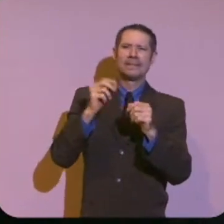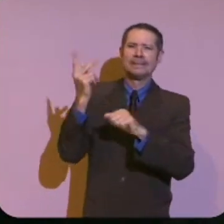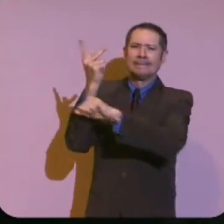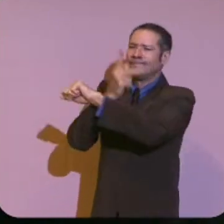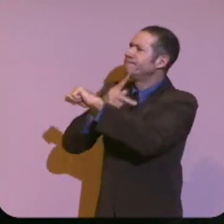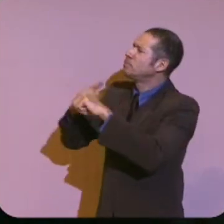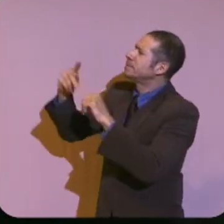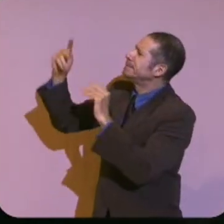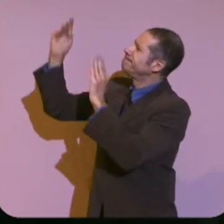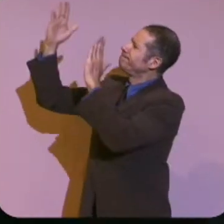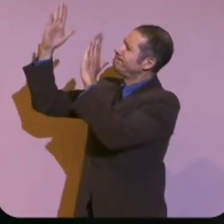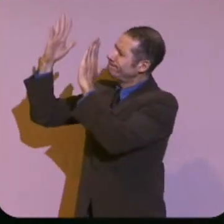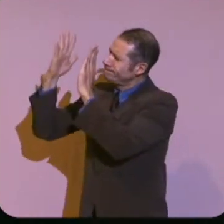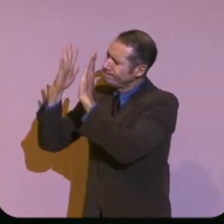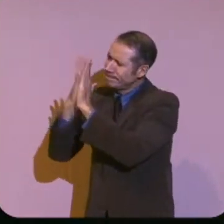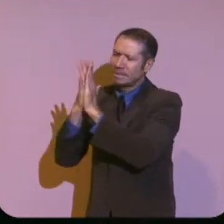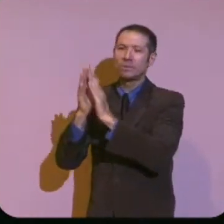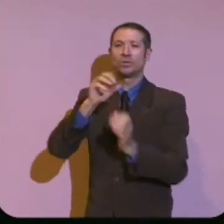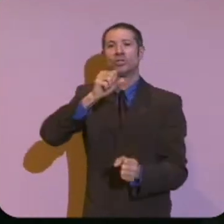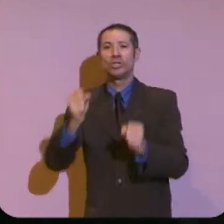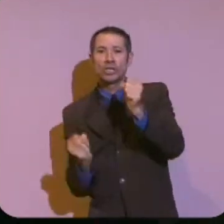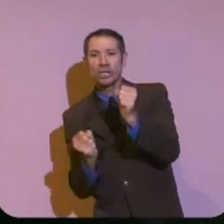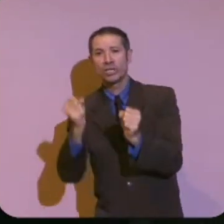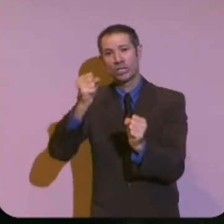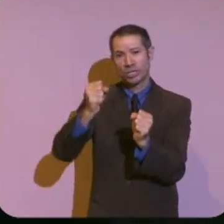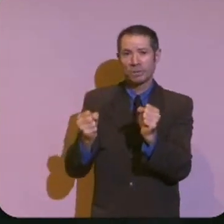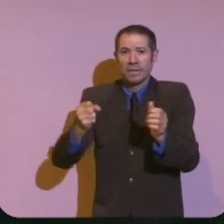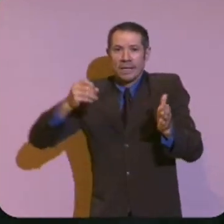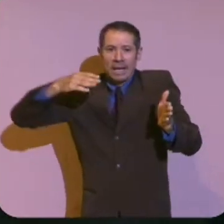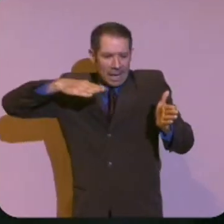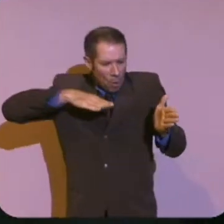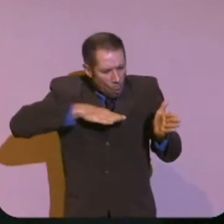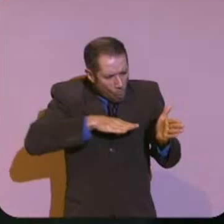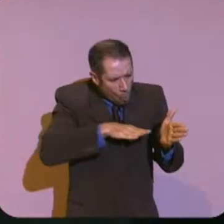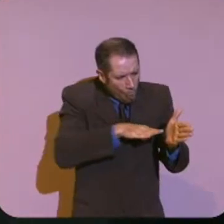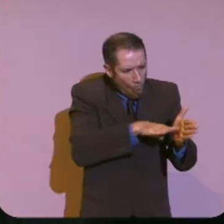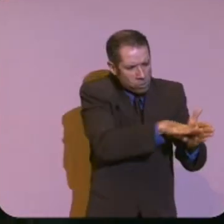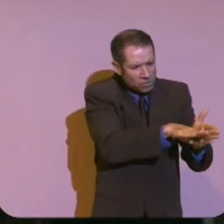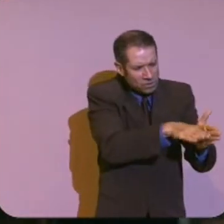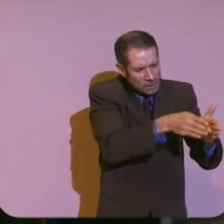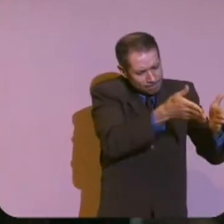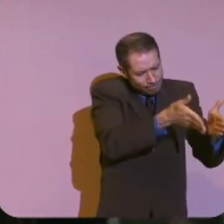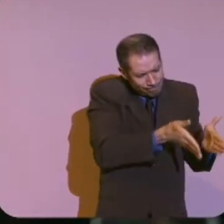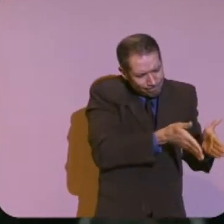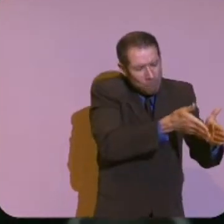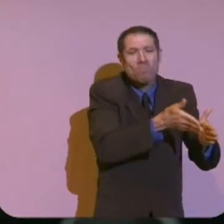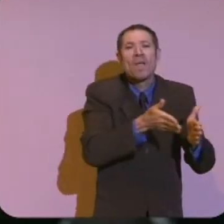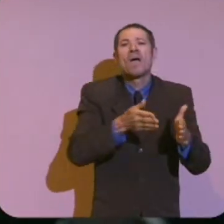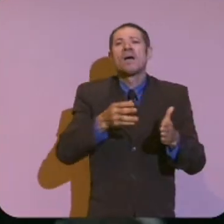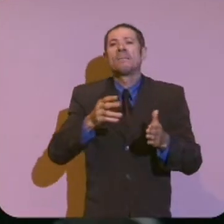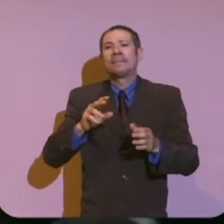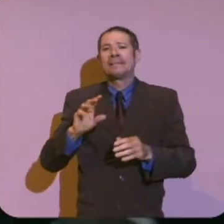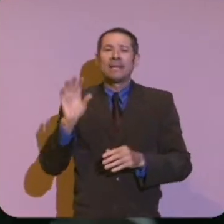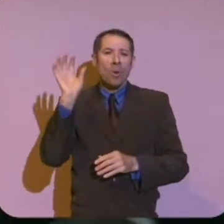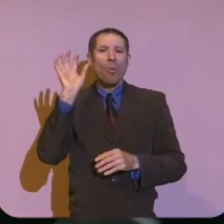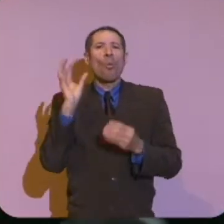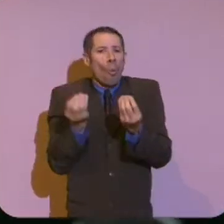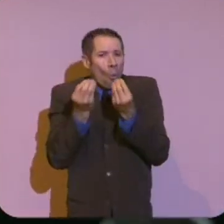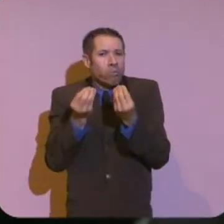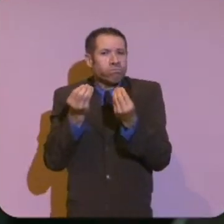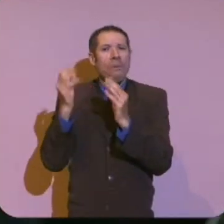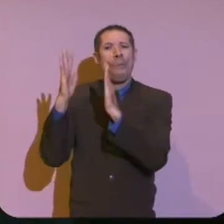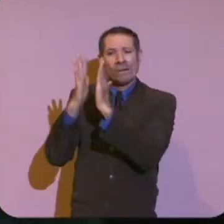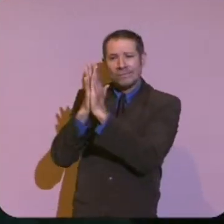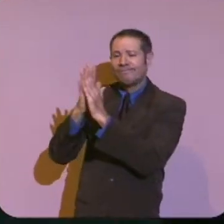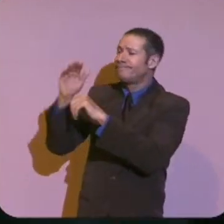Senhor. Se você estiver dirigindo o seu carro, encosta agora no meio-fio, para você ter condições de falar com